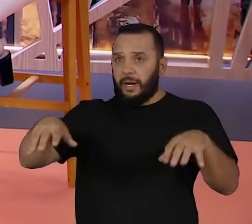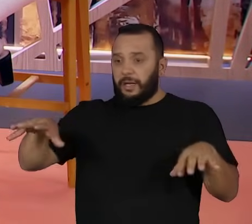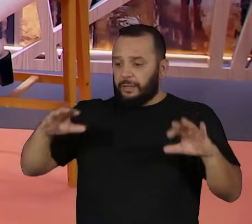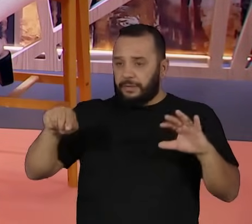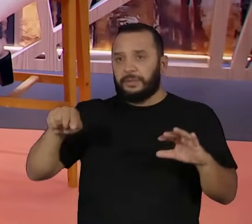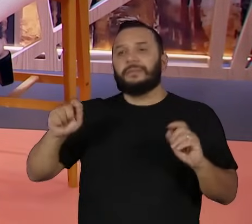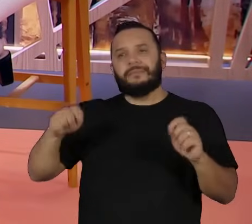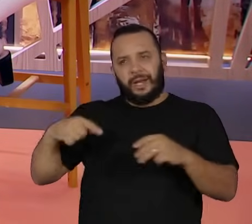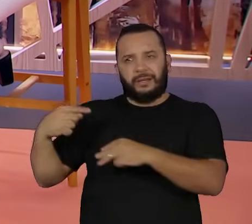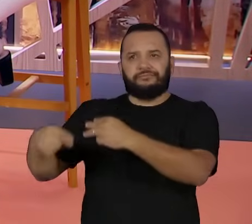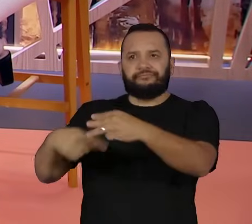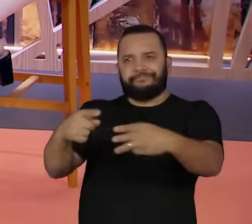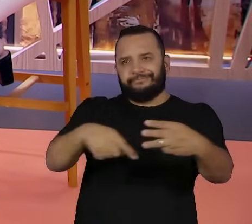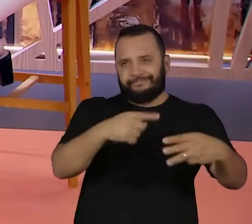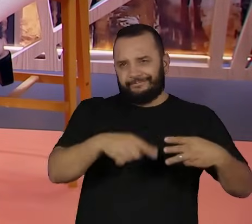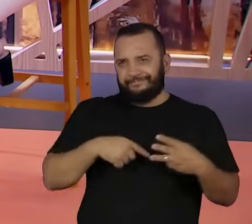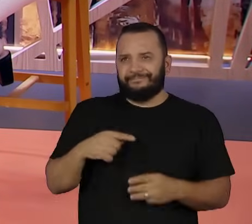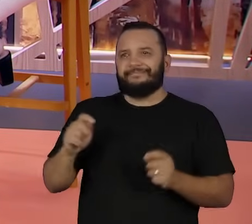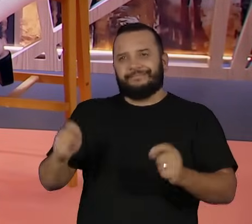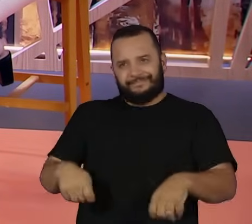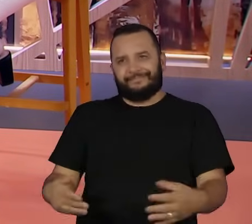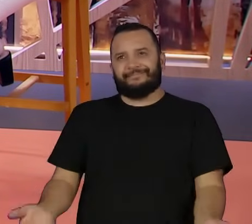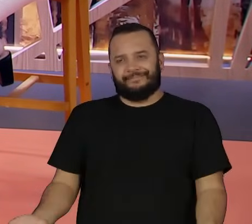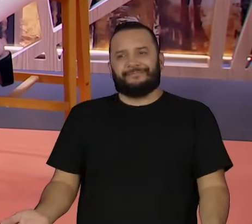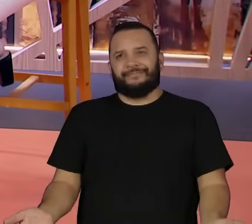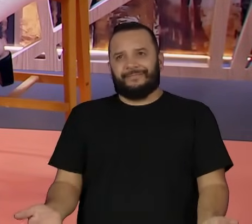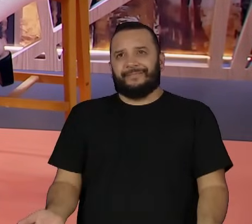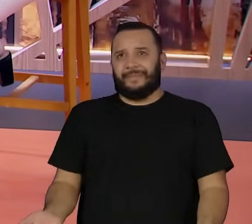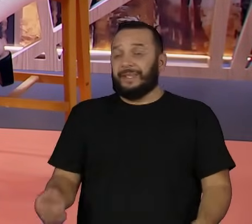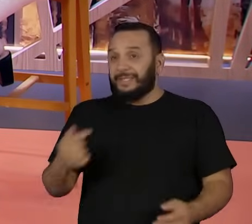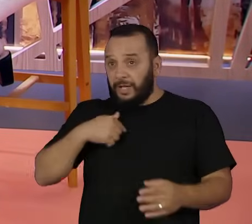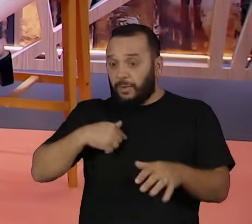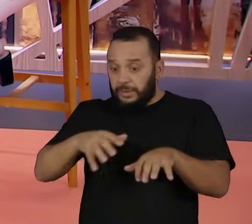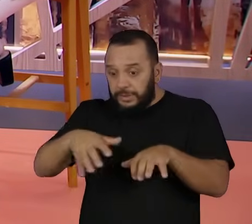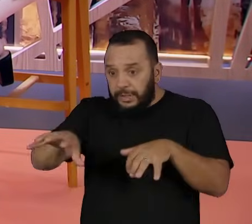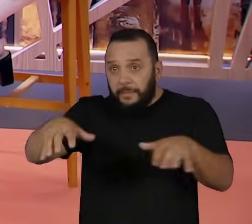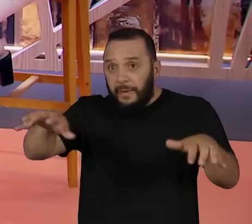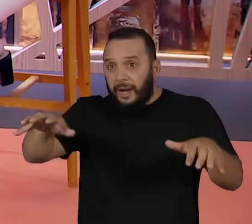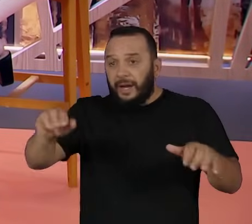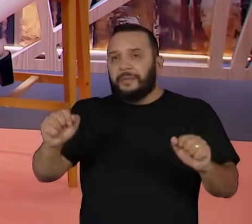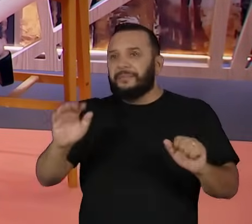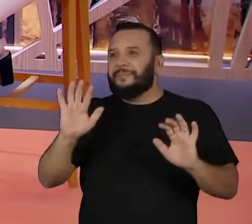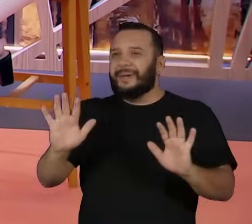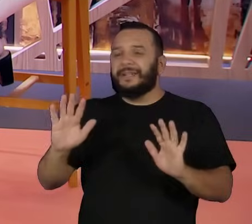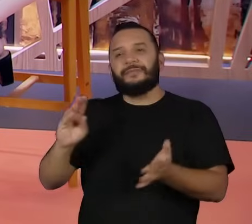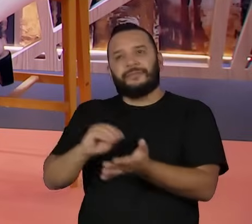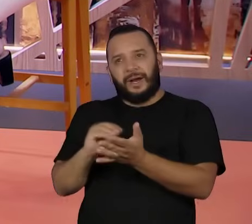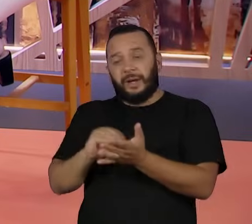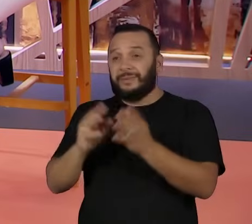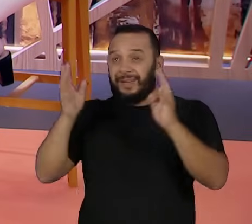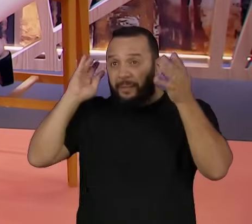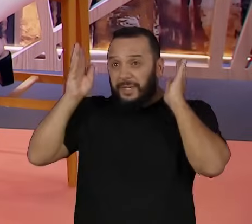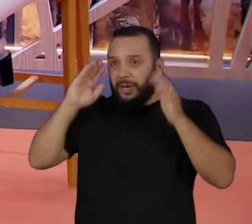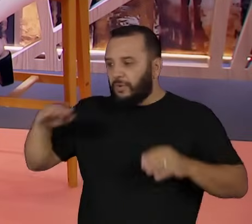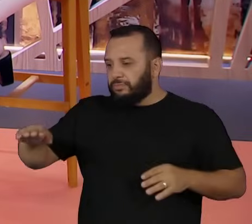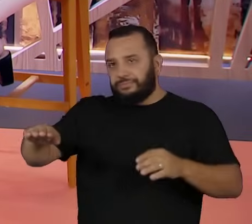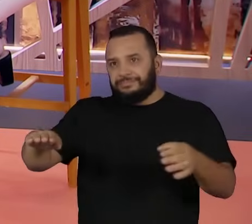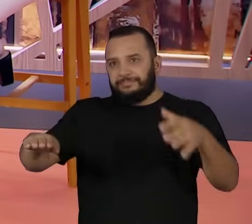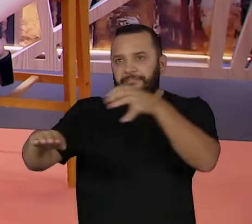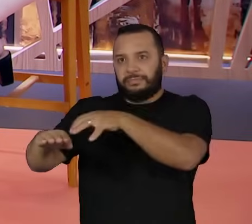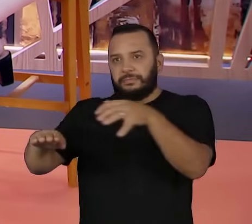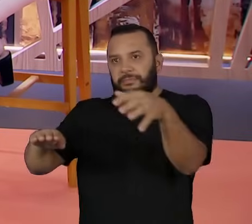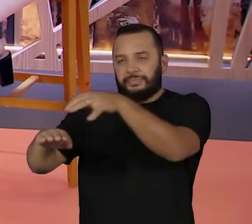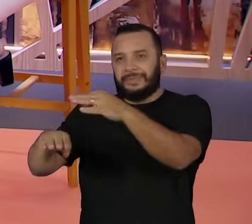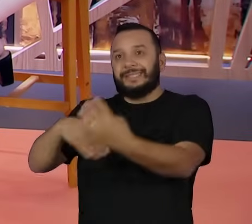consegue reaproveitar. Né? E é por isso que... Só que se eu separo tudo bonitinho e a coleta não passa na minha rua, para onde eu destino? Né? E